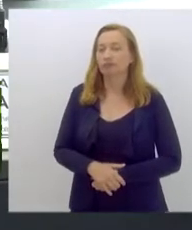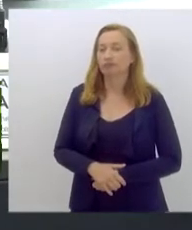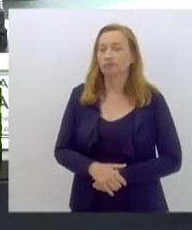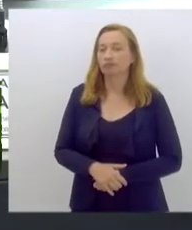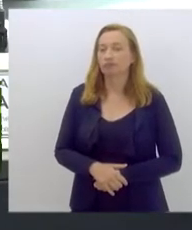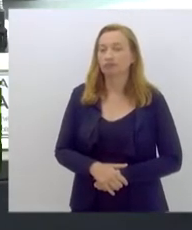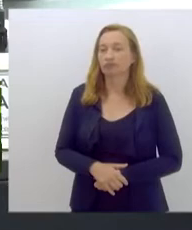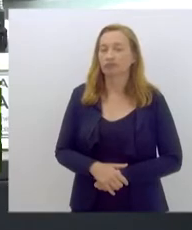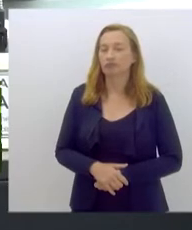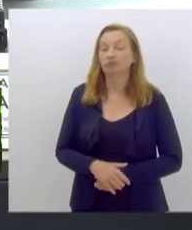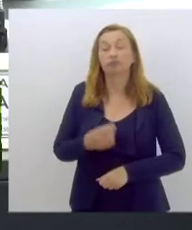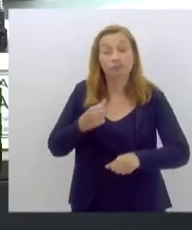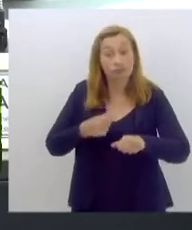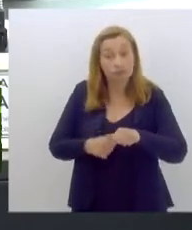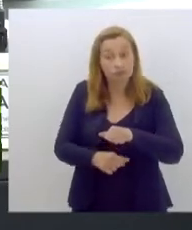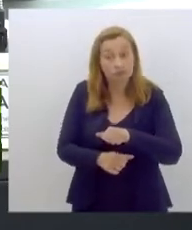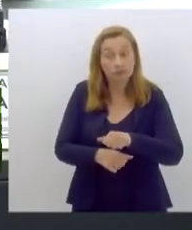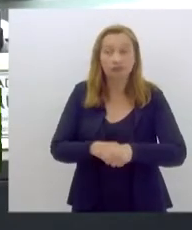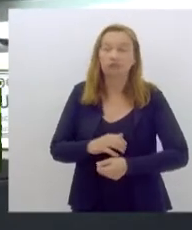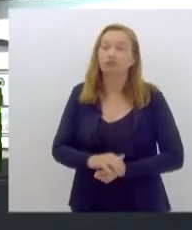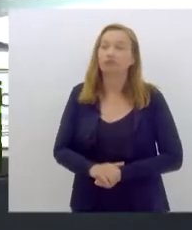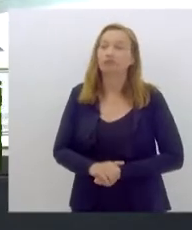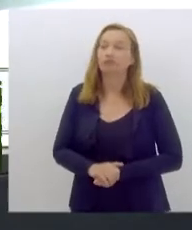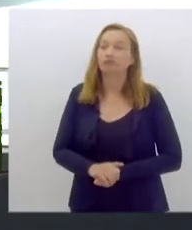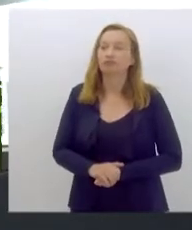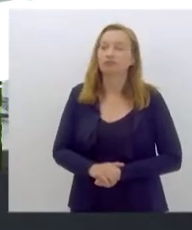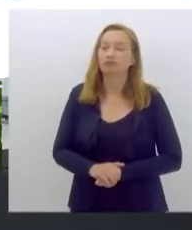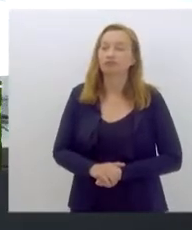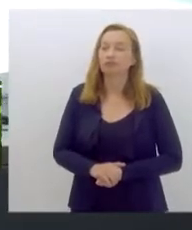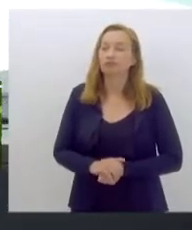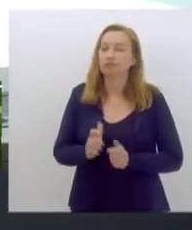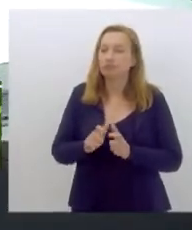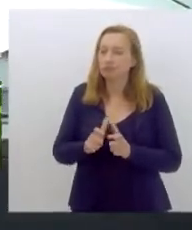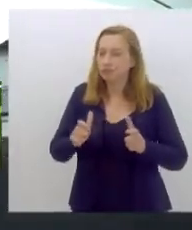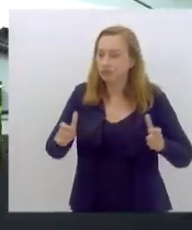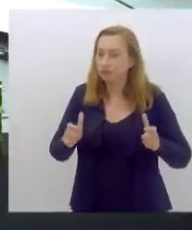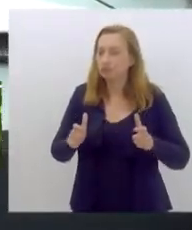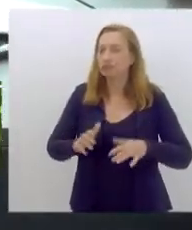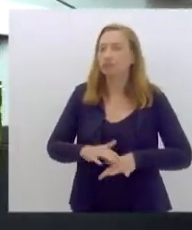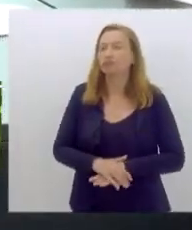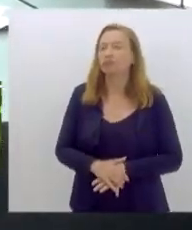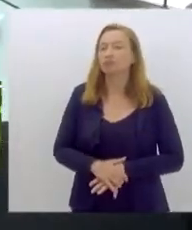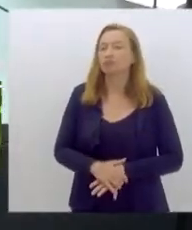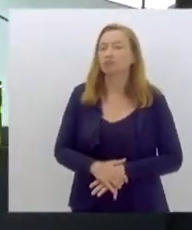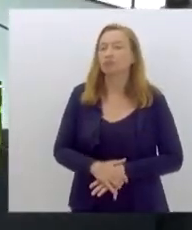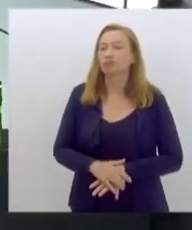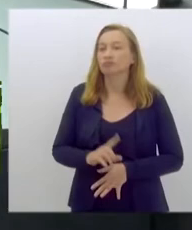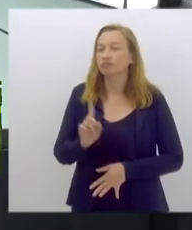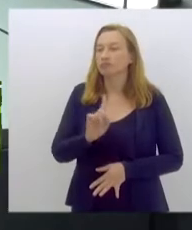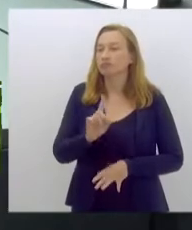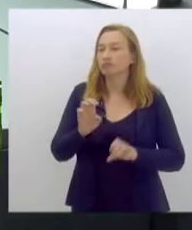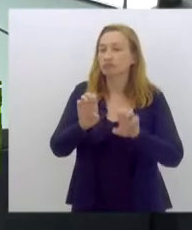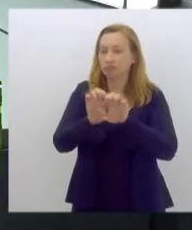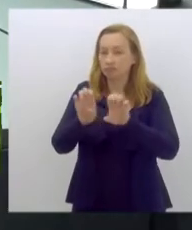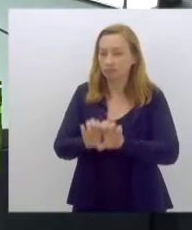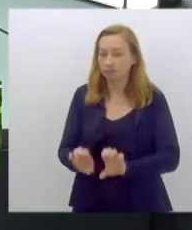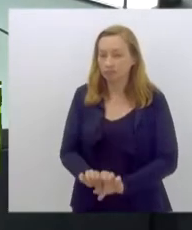visto que esses investimentos, na sua imensa maioria, não são